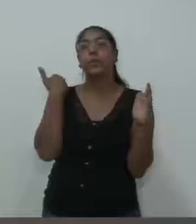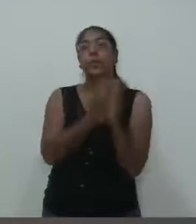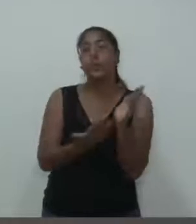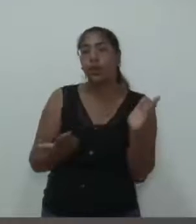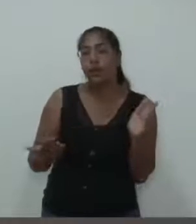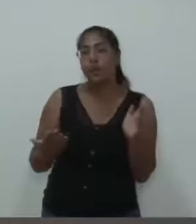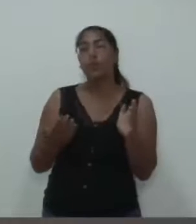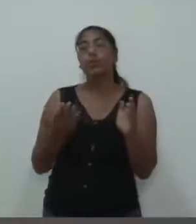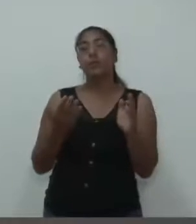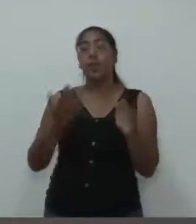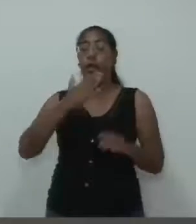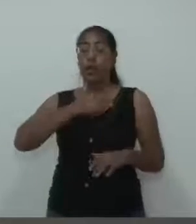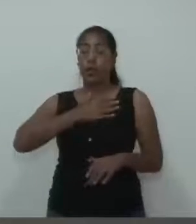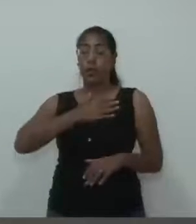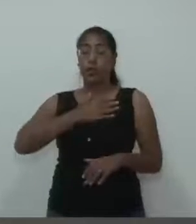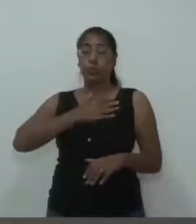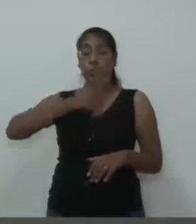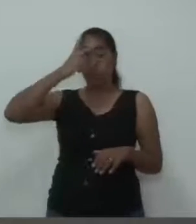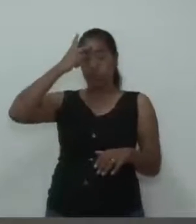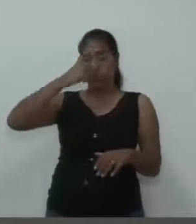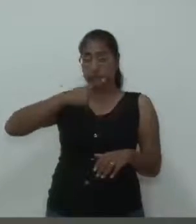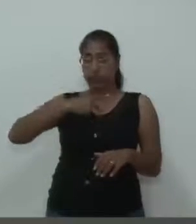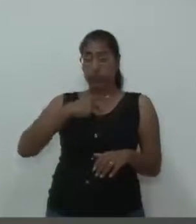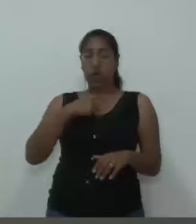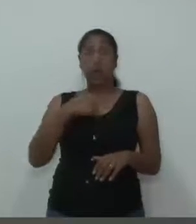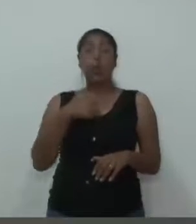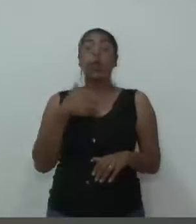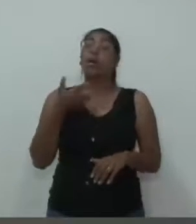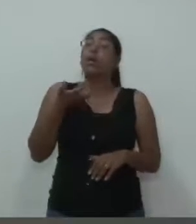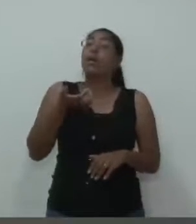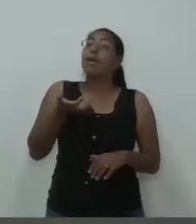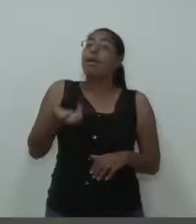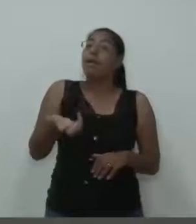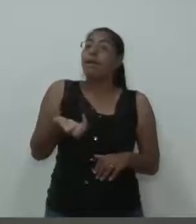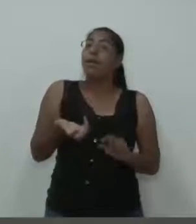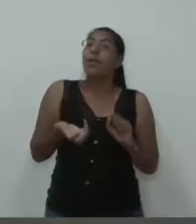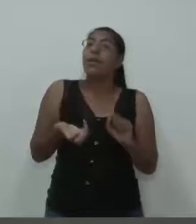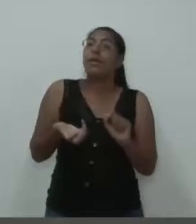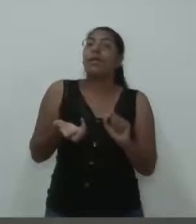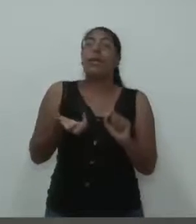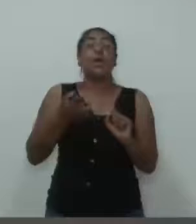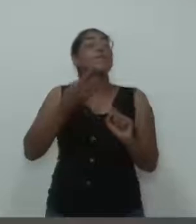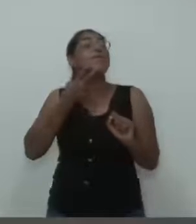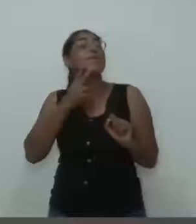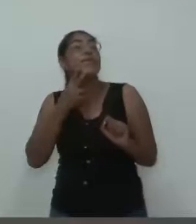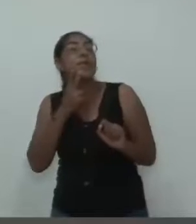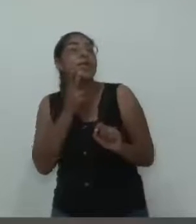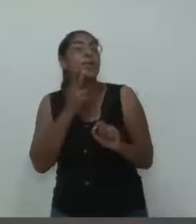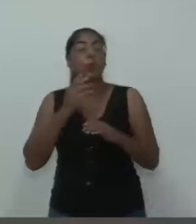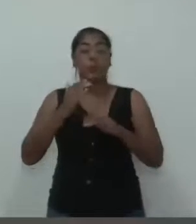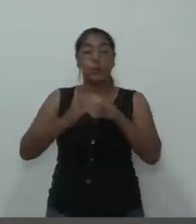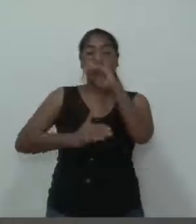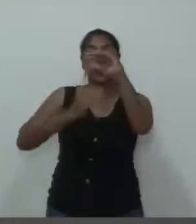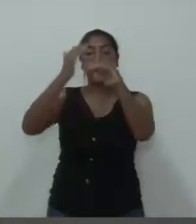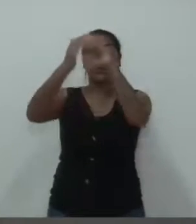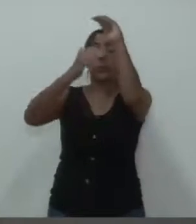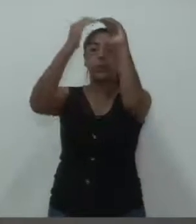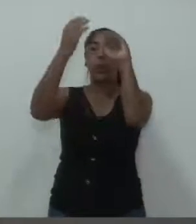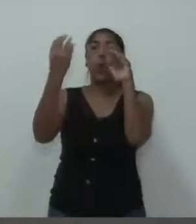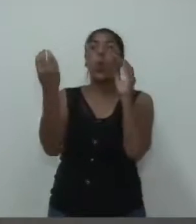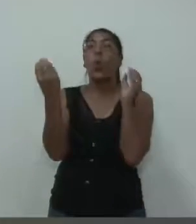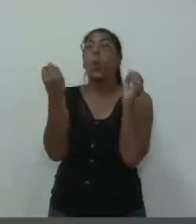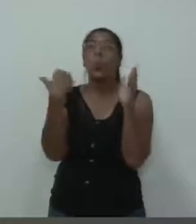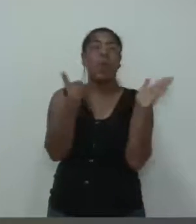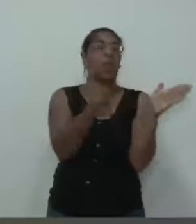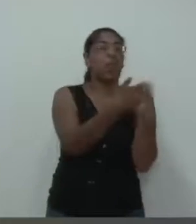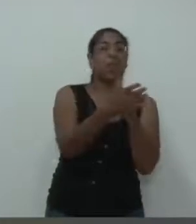Porque eu, particularmente, eu sou totalmente favorável do crescimento sustentável. O que é o crescimento sustentável? Que